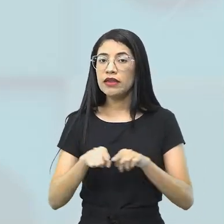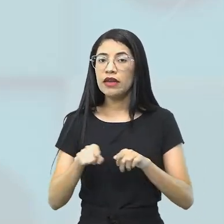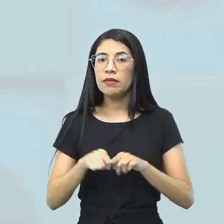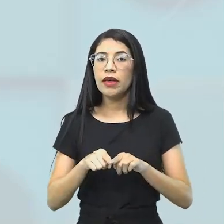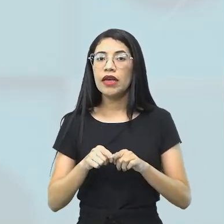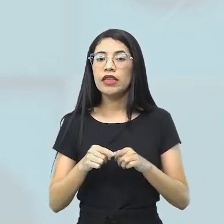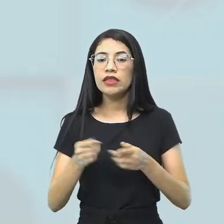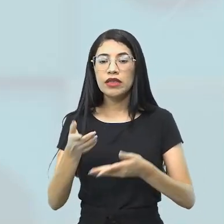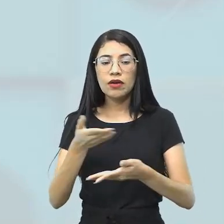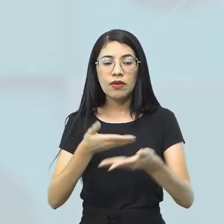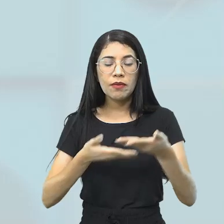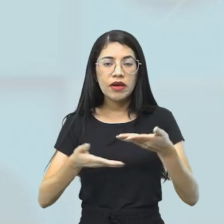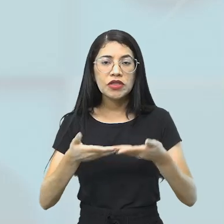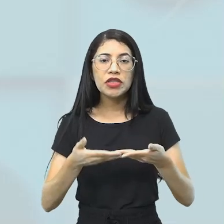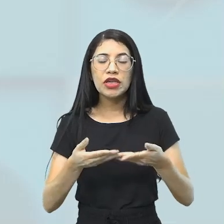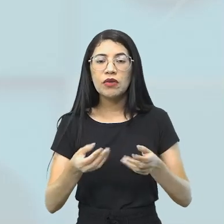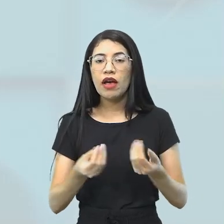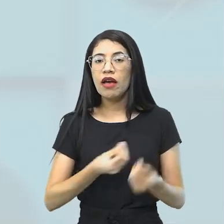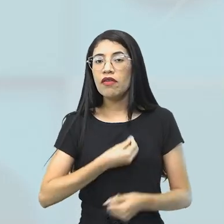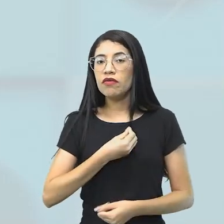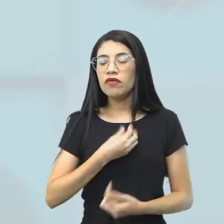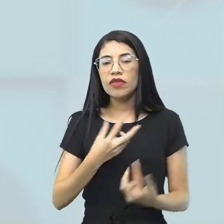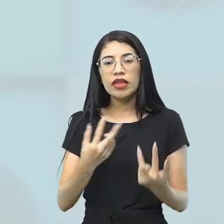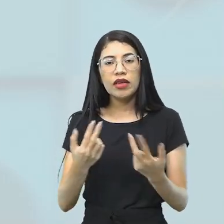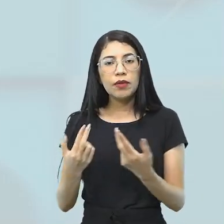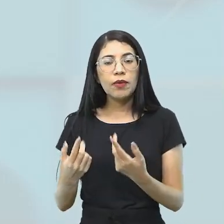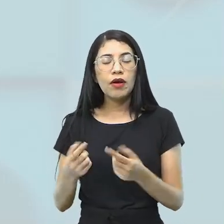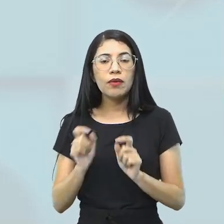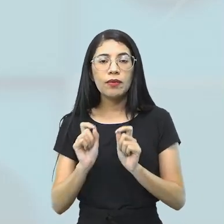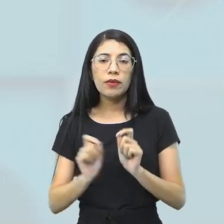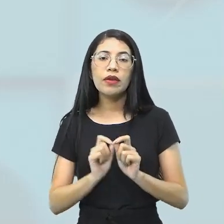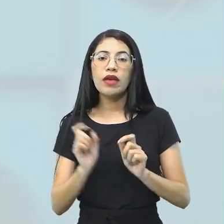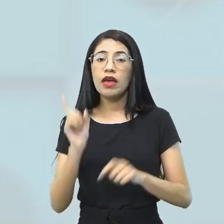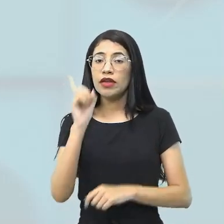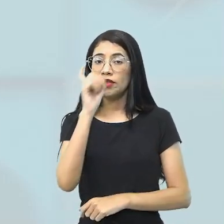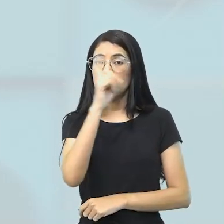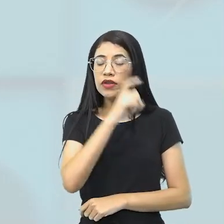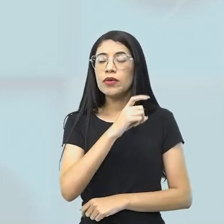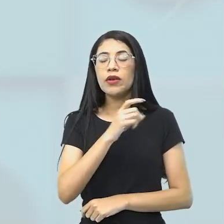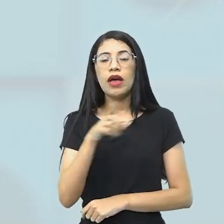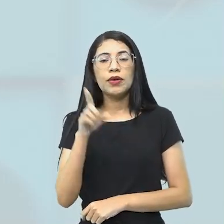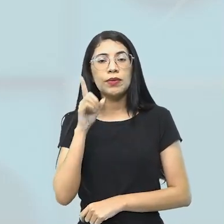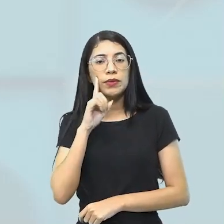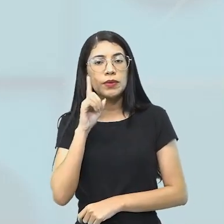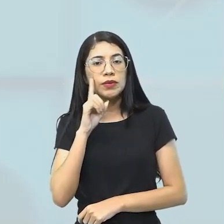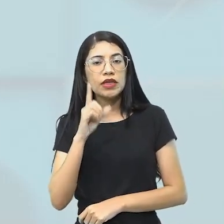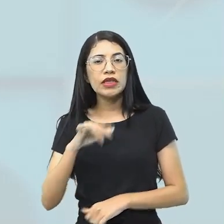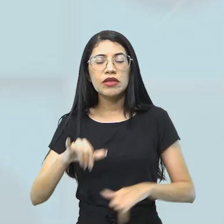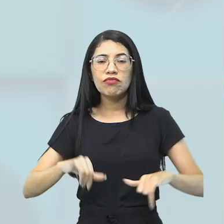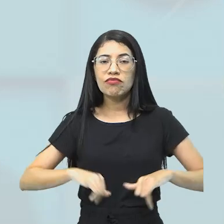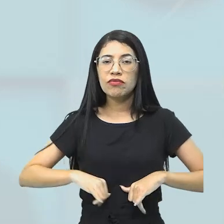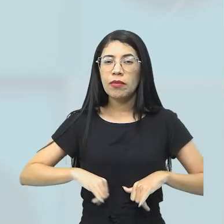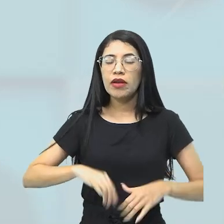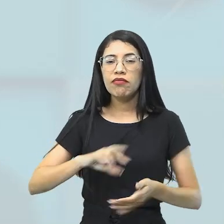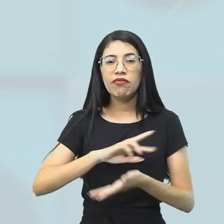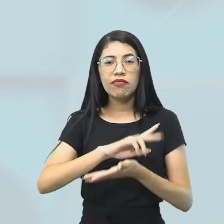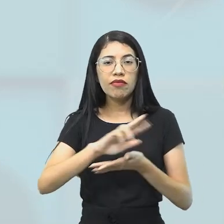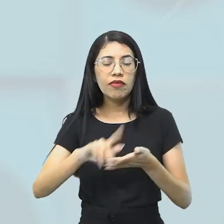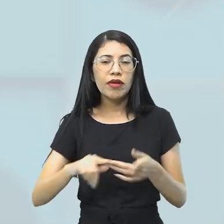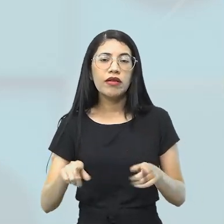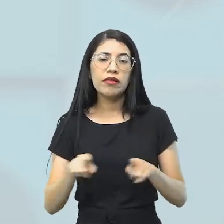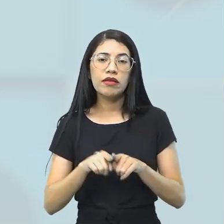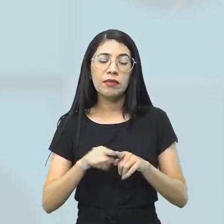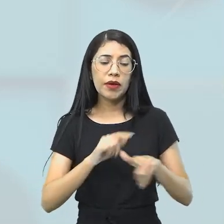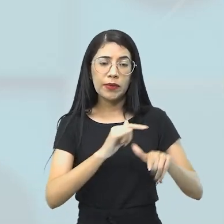ali compartilhando uma certa vivência na questão da dificuldade do dia a dia, que não é fácil.